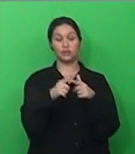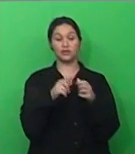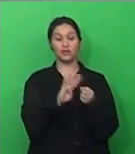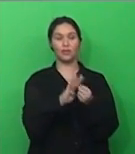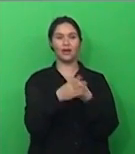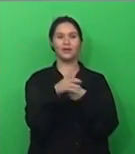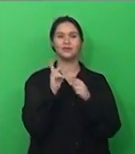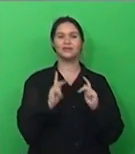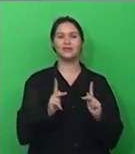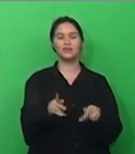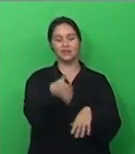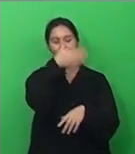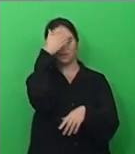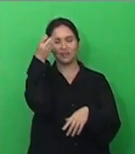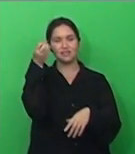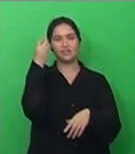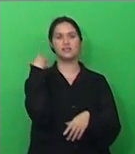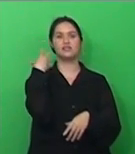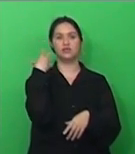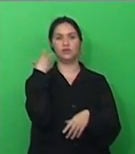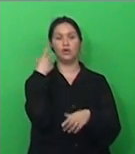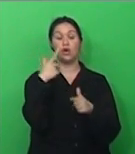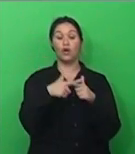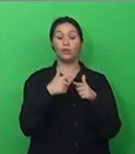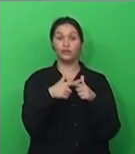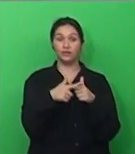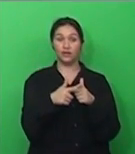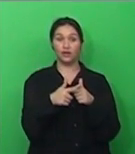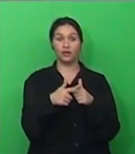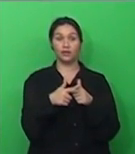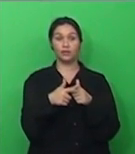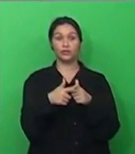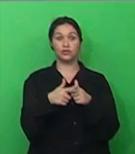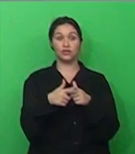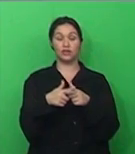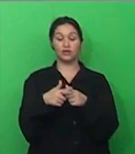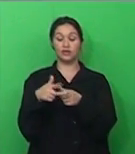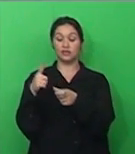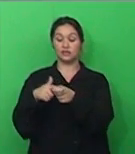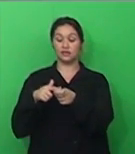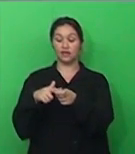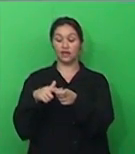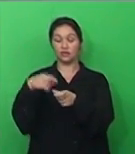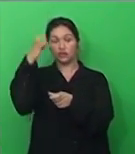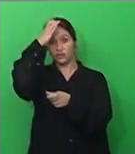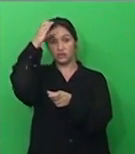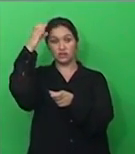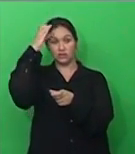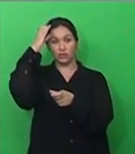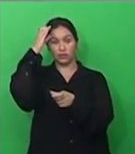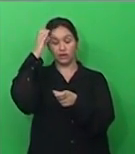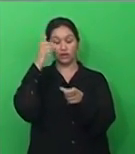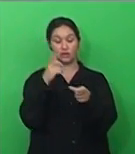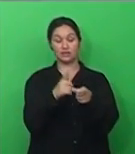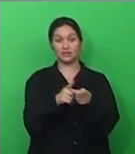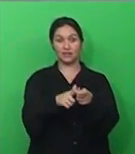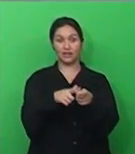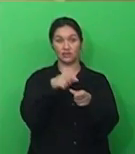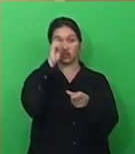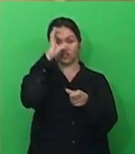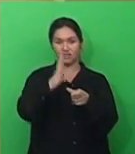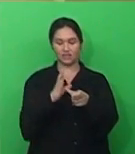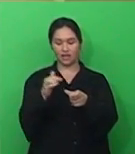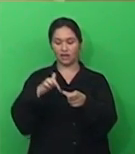sempre desprezado, por seu limite de município. E todo o limite de município, geralmente, ele fica no esquecimento, e o bairro